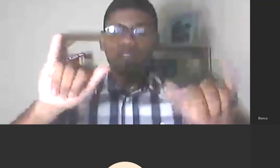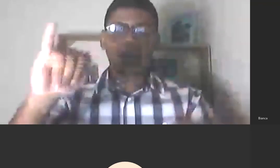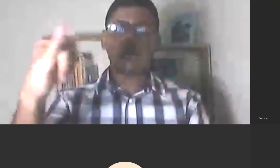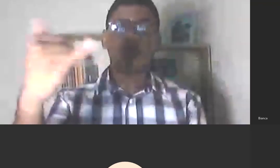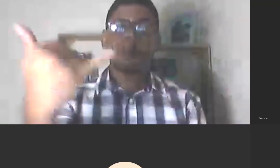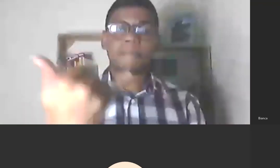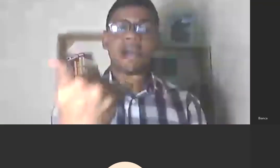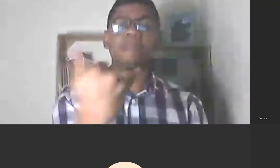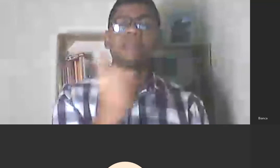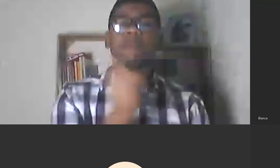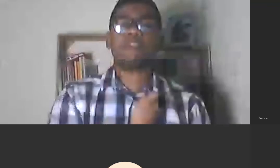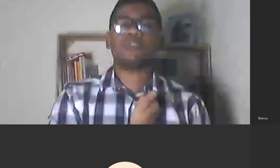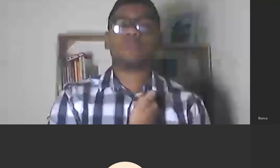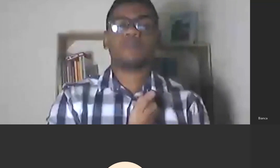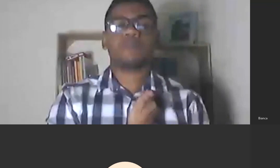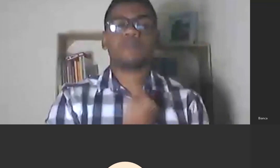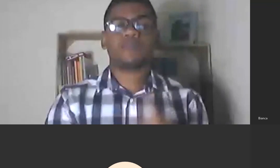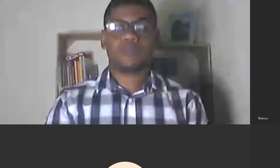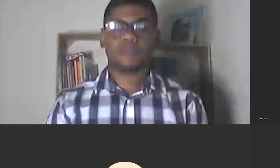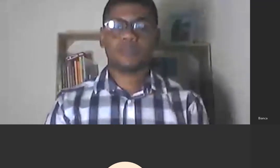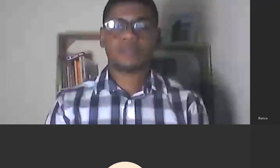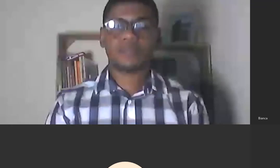e no final Bárbara me avisou.